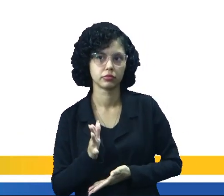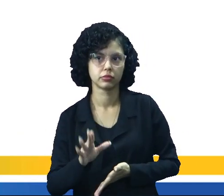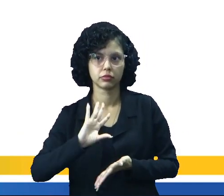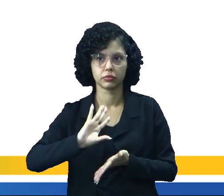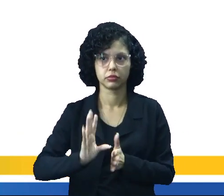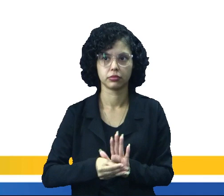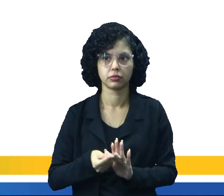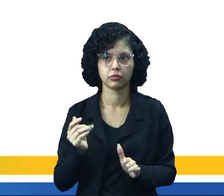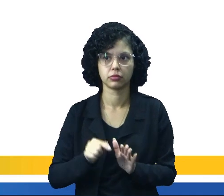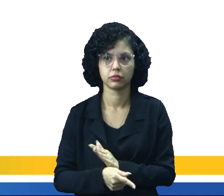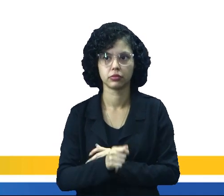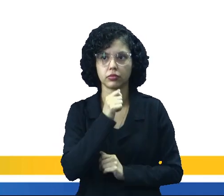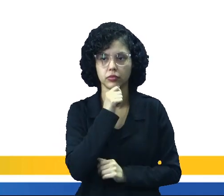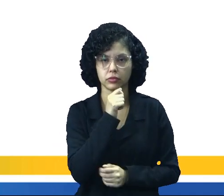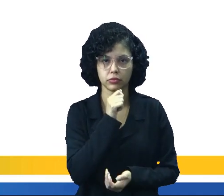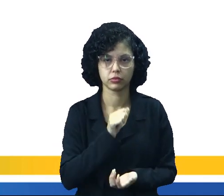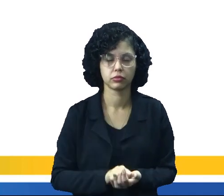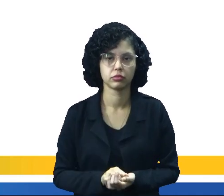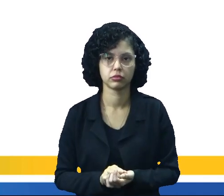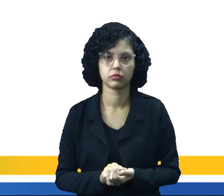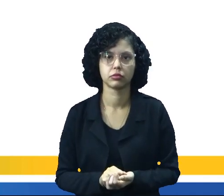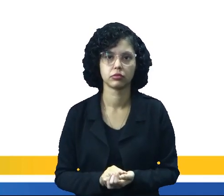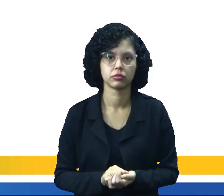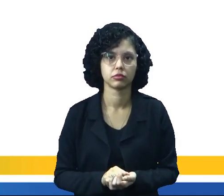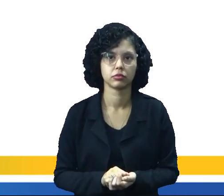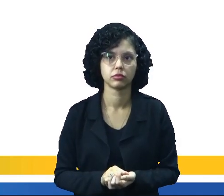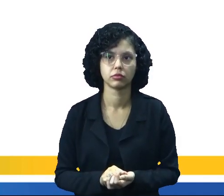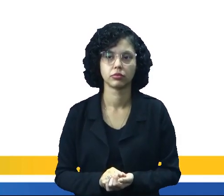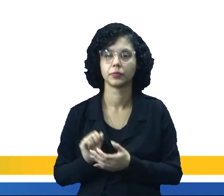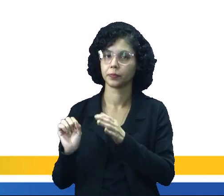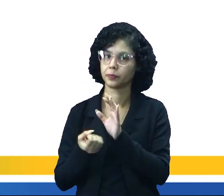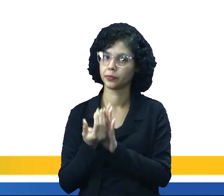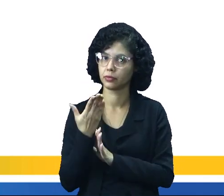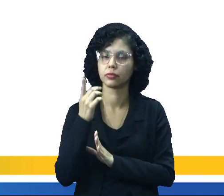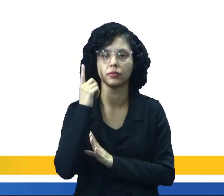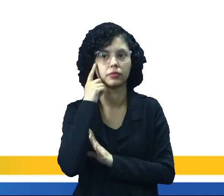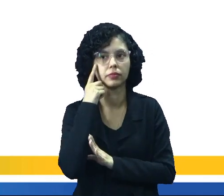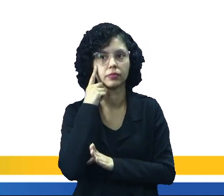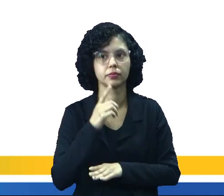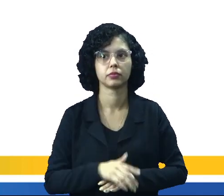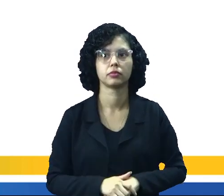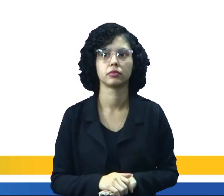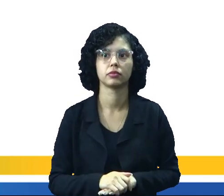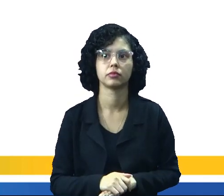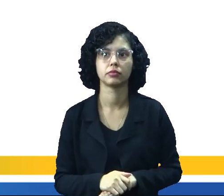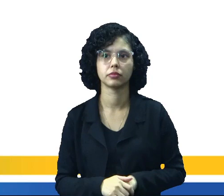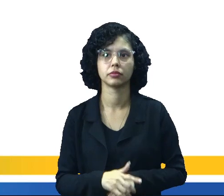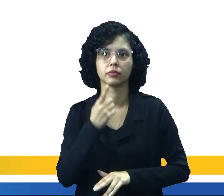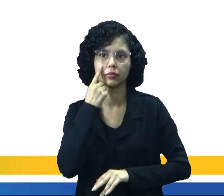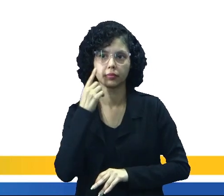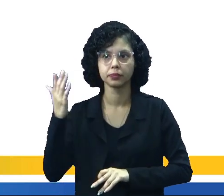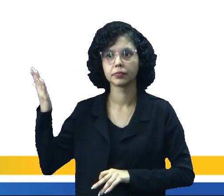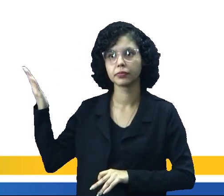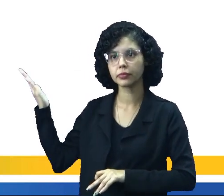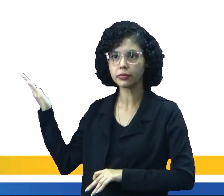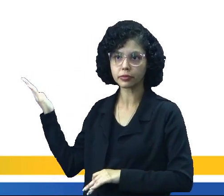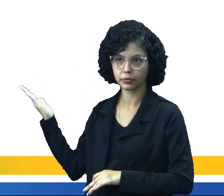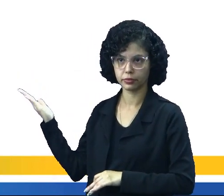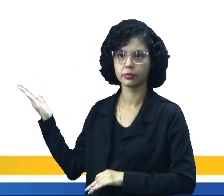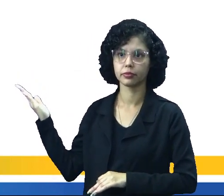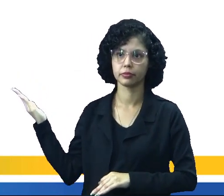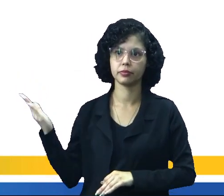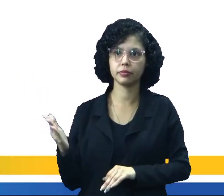modernismo, que trabalha essa forma de criação, tá? Então vamos observar aqui, olha